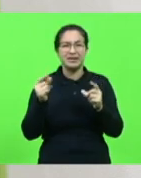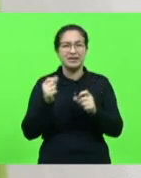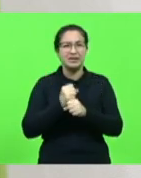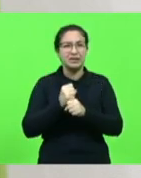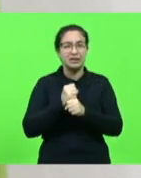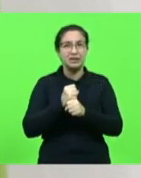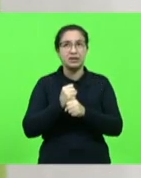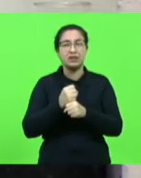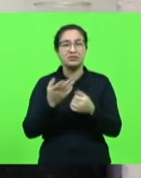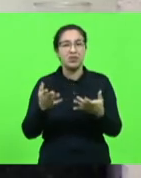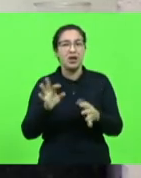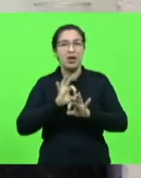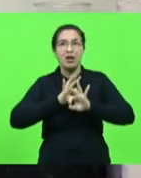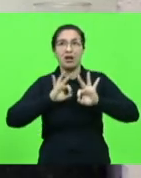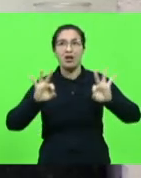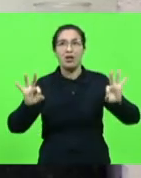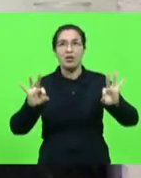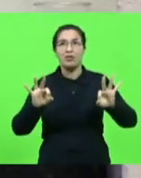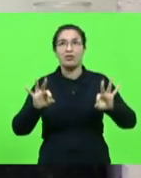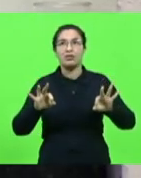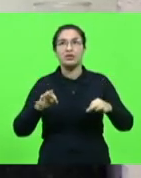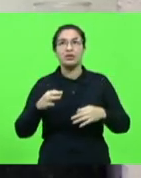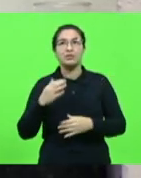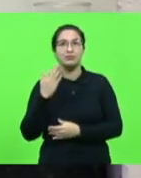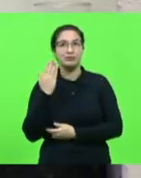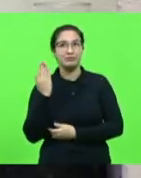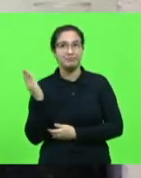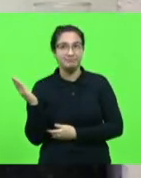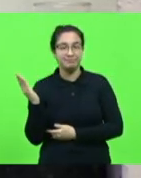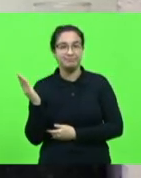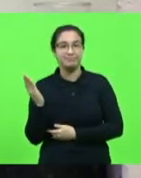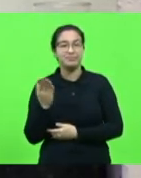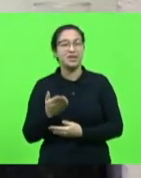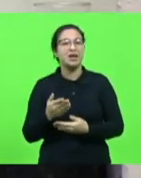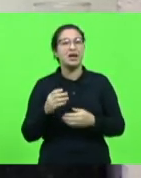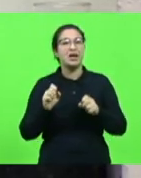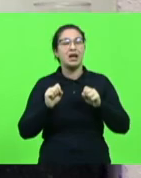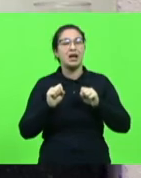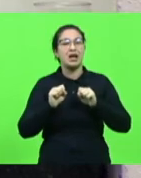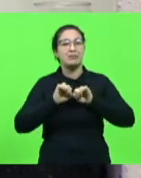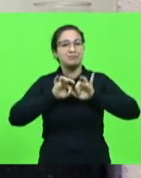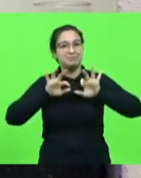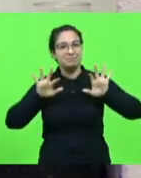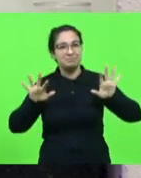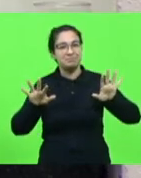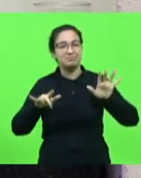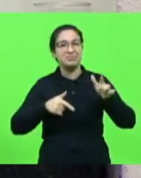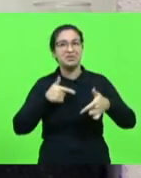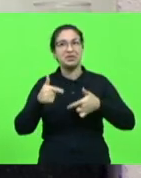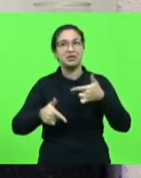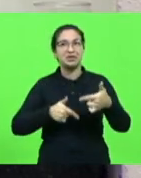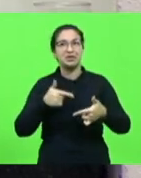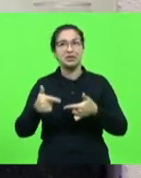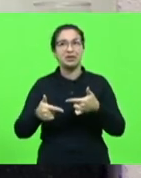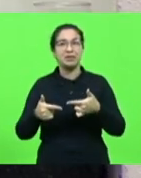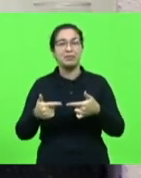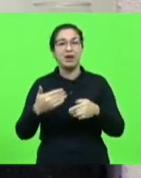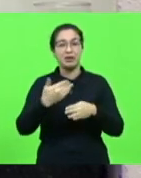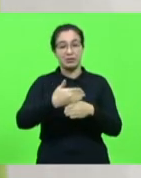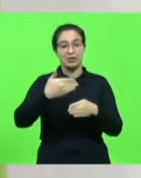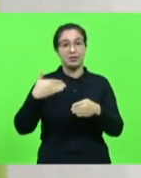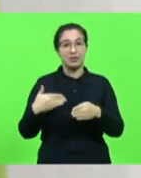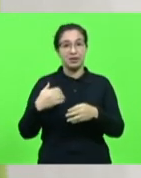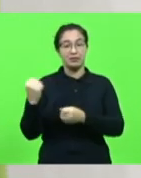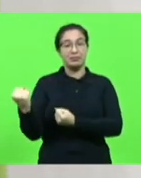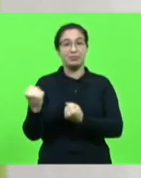uma pessoa maravilhosa, que dá um brilho humano, que dá um brilho de prestígio e de eficiência na retaguarda do Poder Legislativo